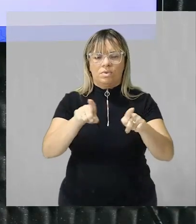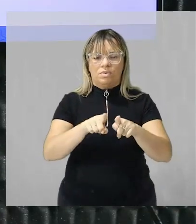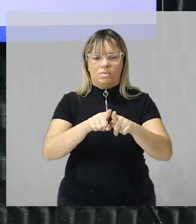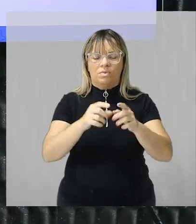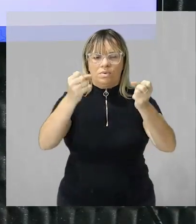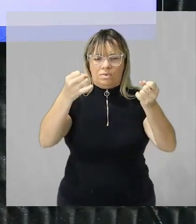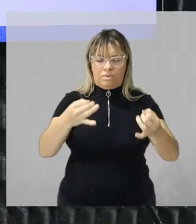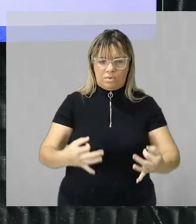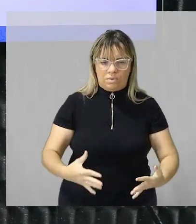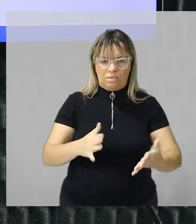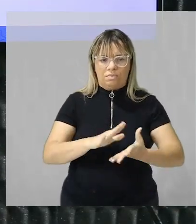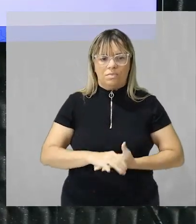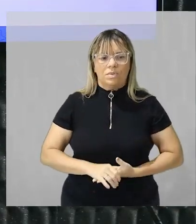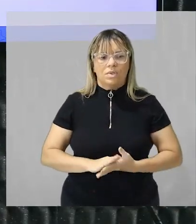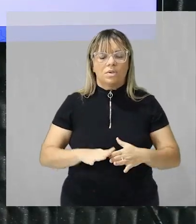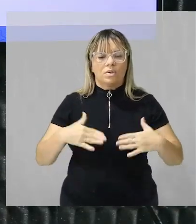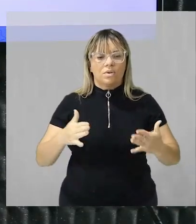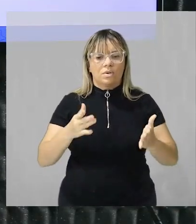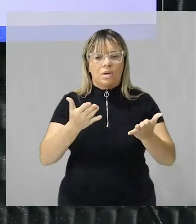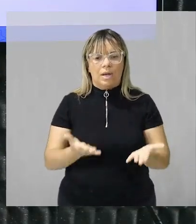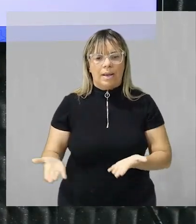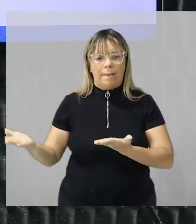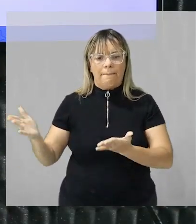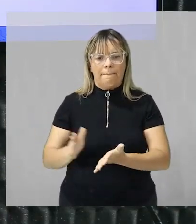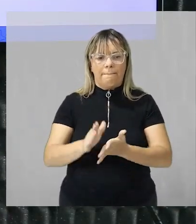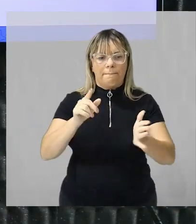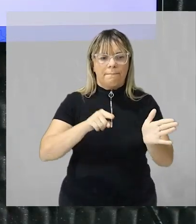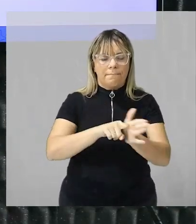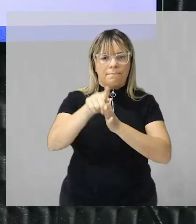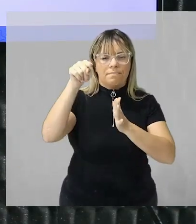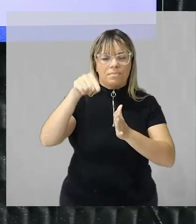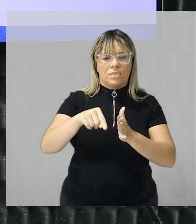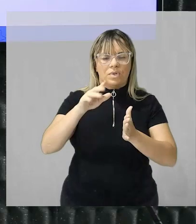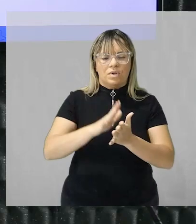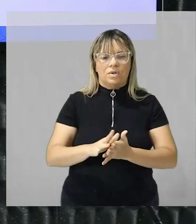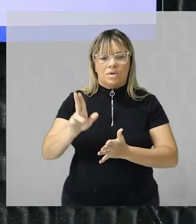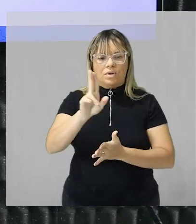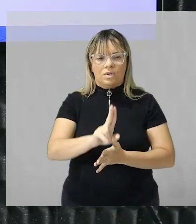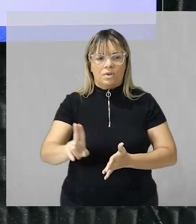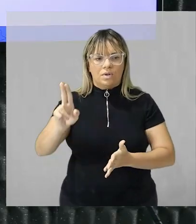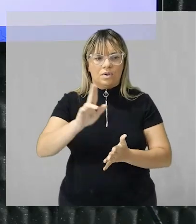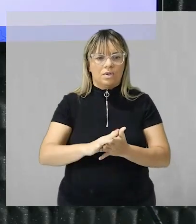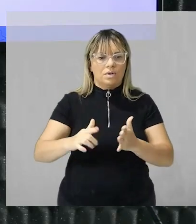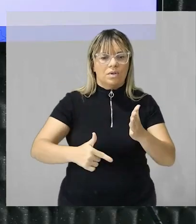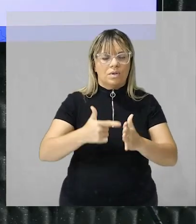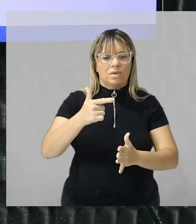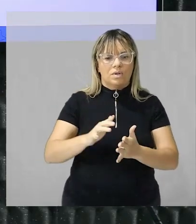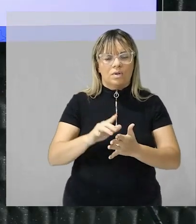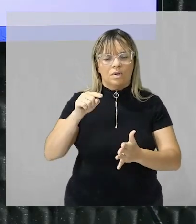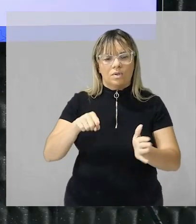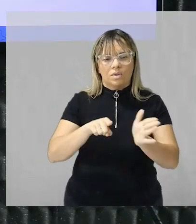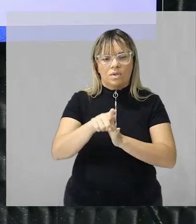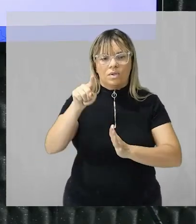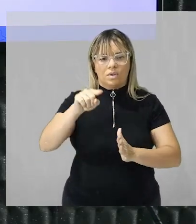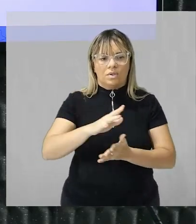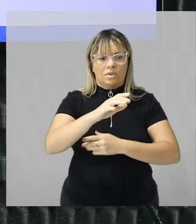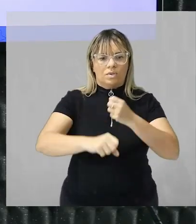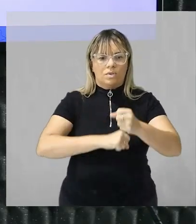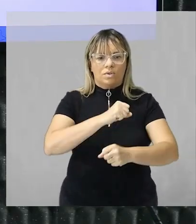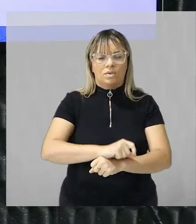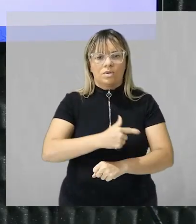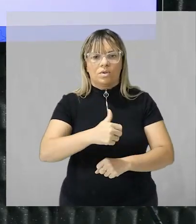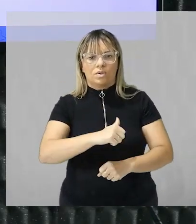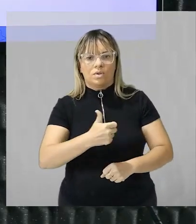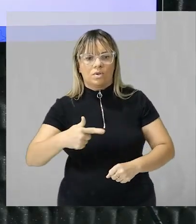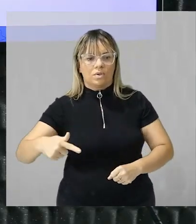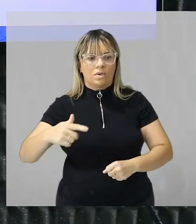Organismos transgênicos. E essa questão, ela foi extraída da segunda aplicação do Enem 2017. Ela diz o seguinte, presta